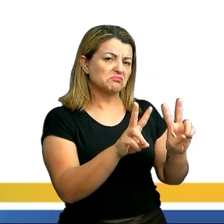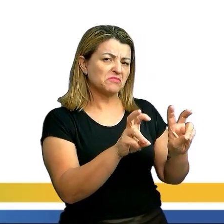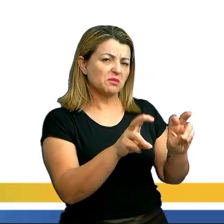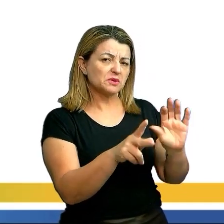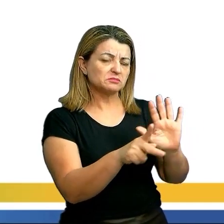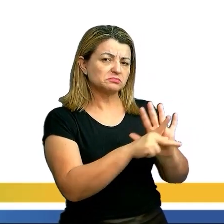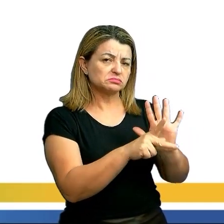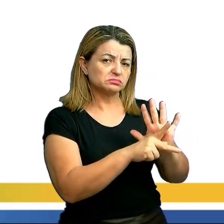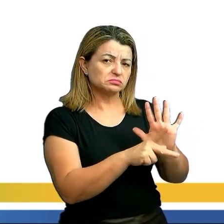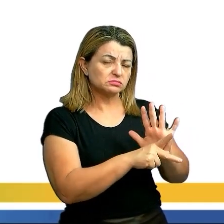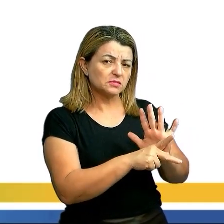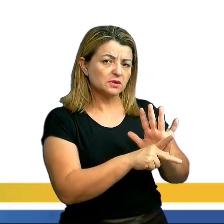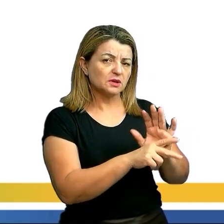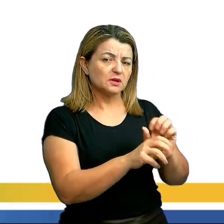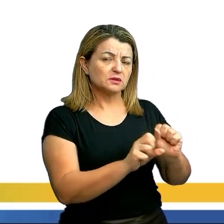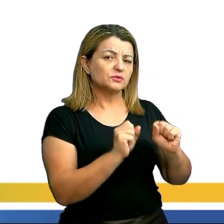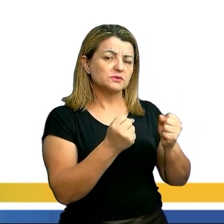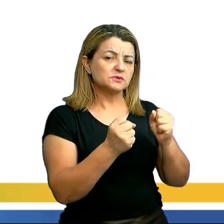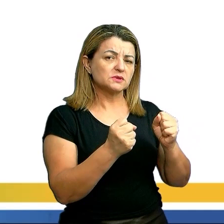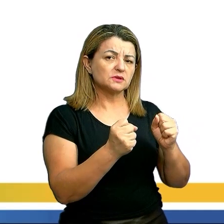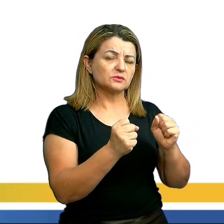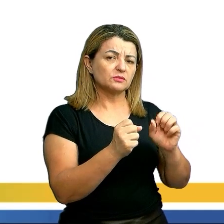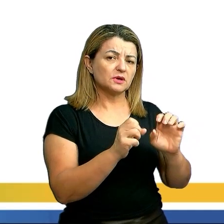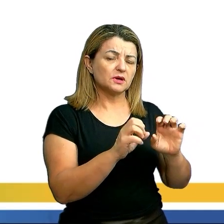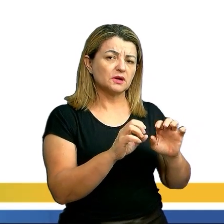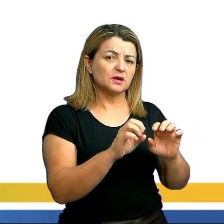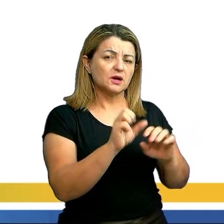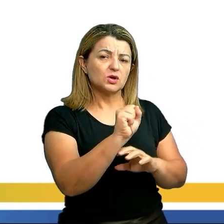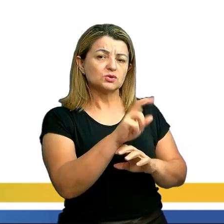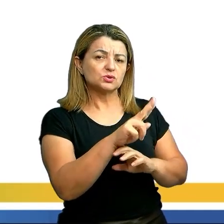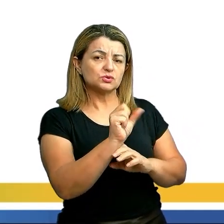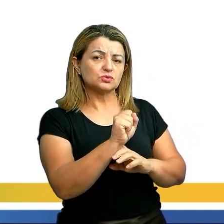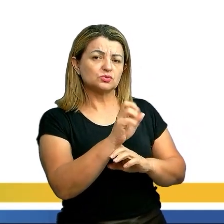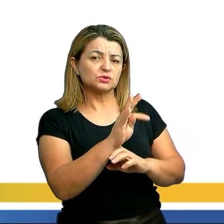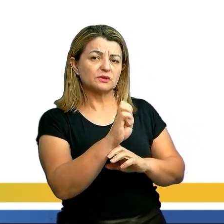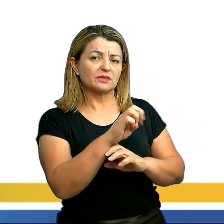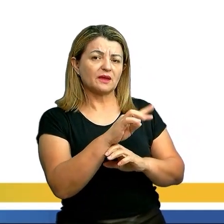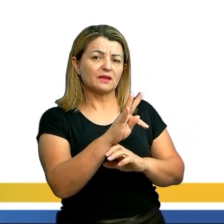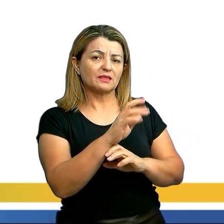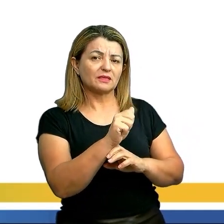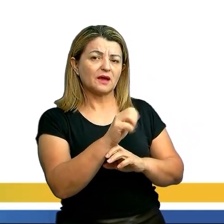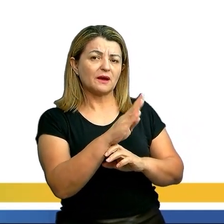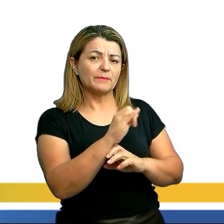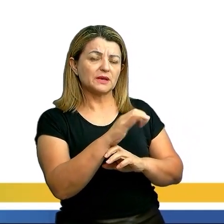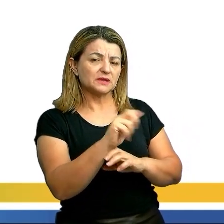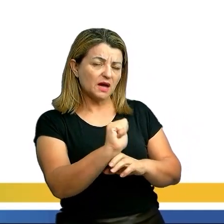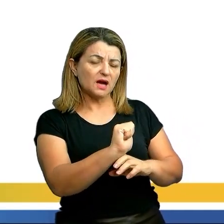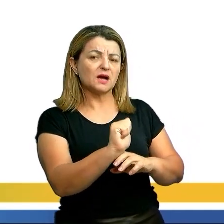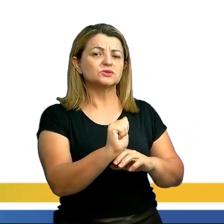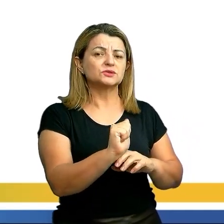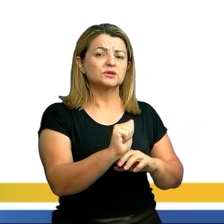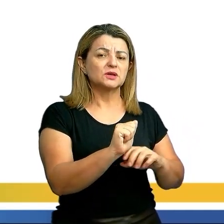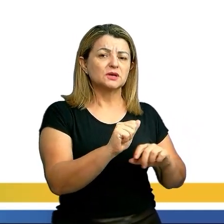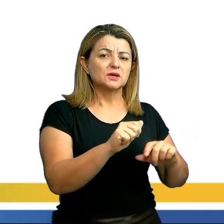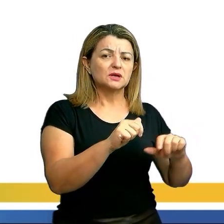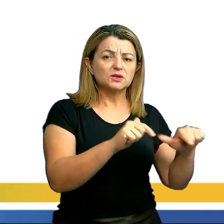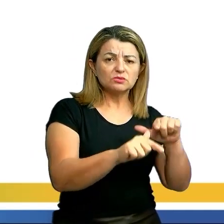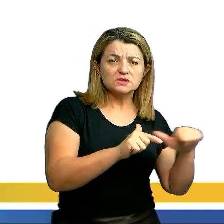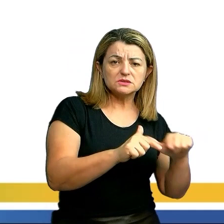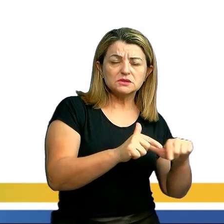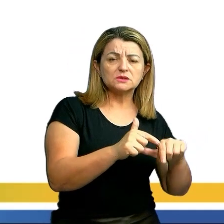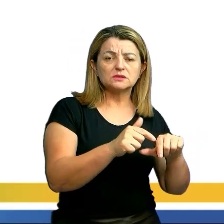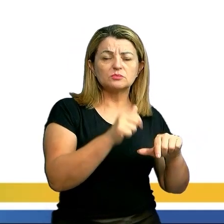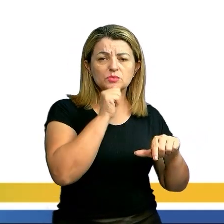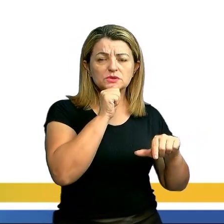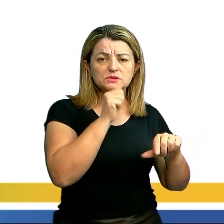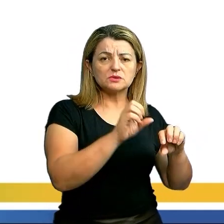exemplo, relacionados à sustentabilidade, relacionado à educação de qualidade, relacionados a saneamento básico. Um país precisa,